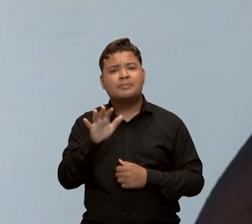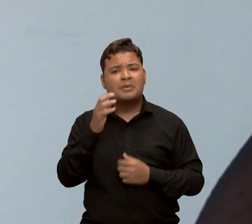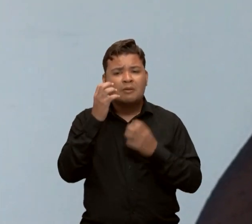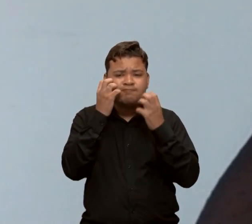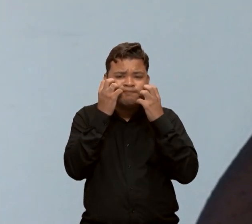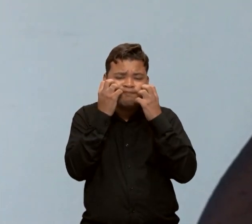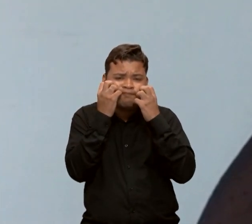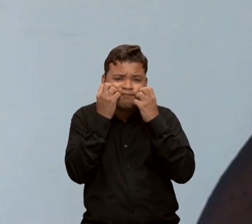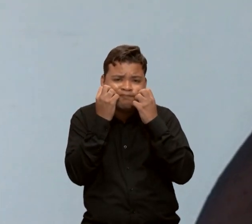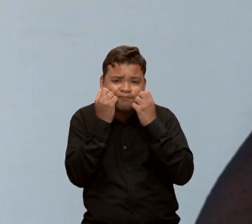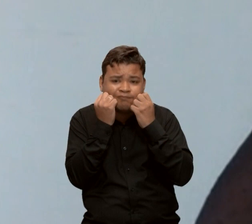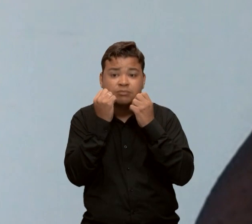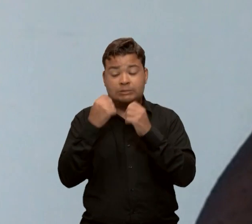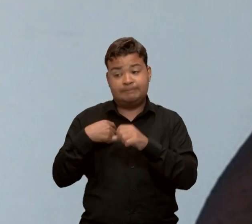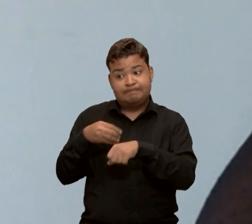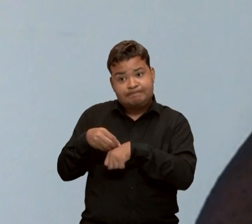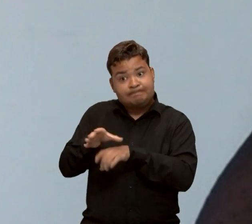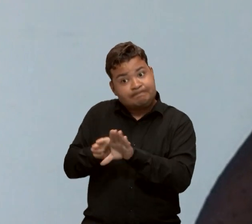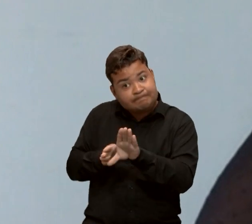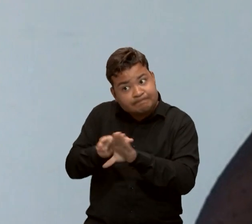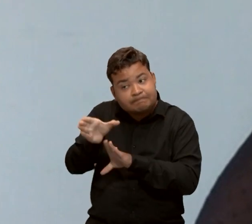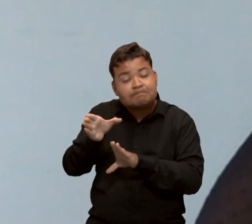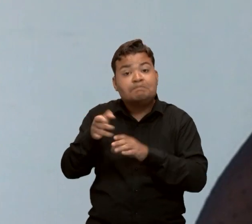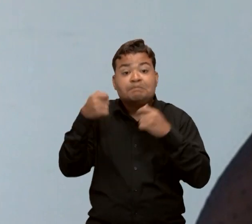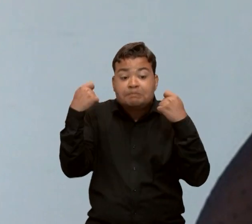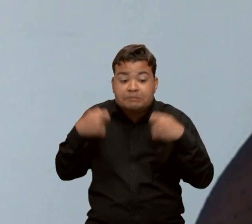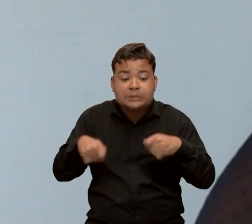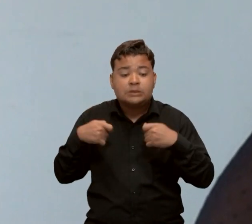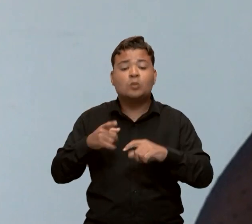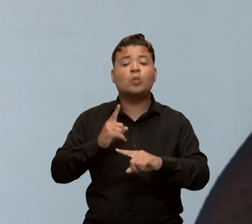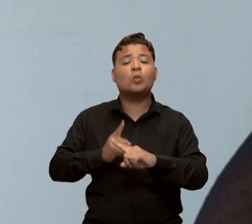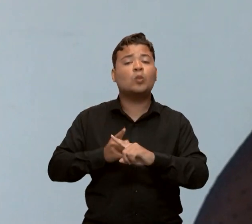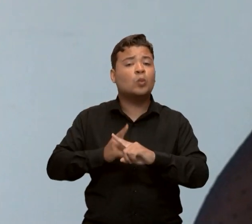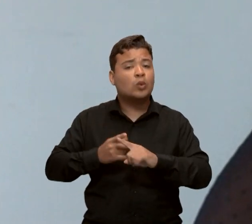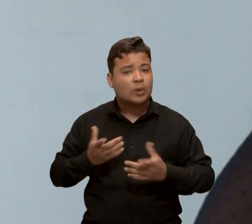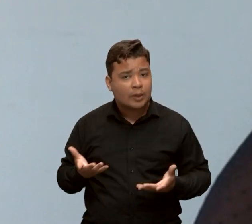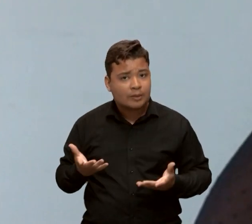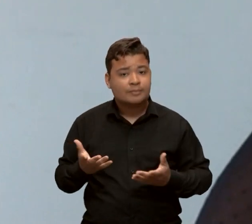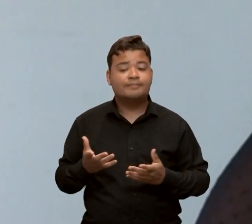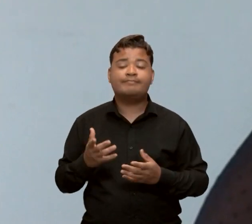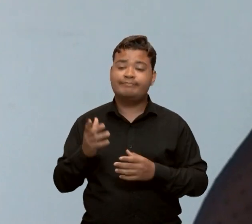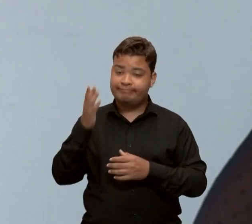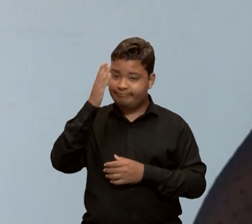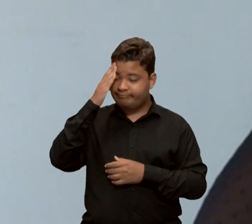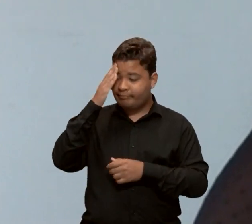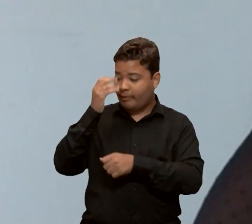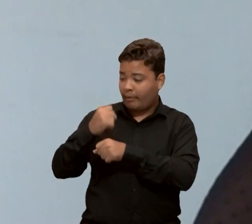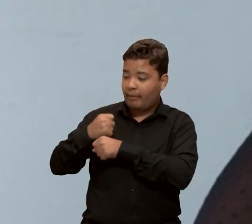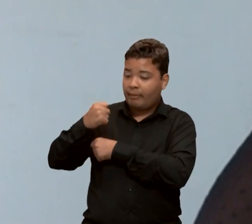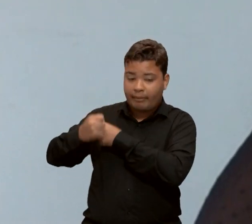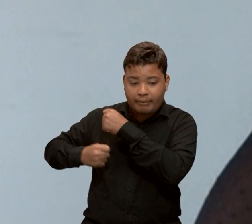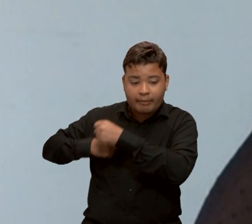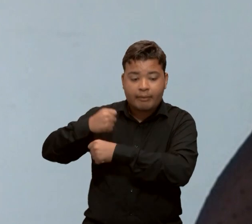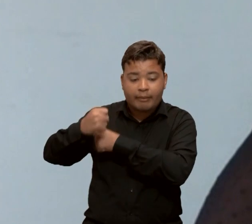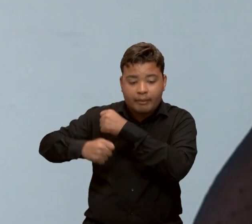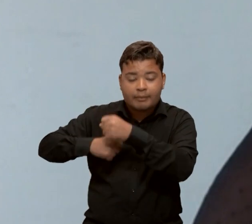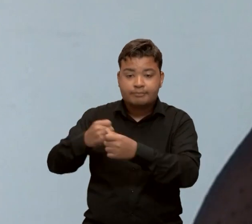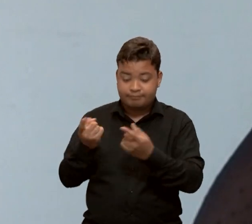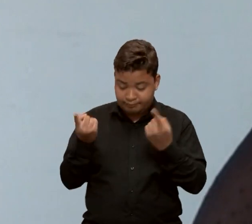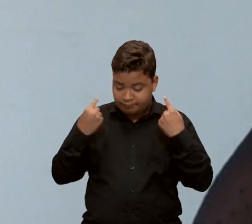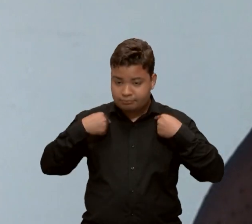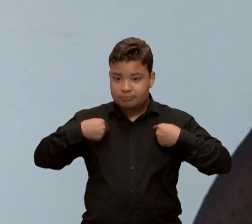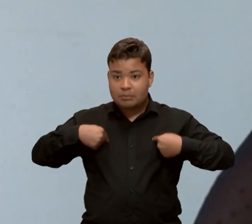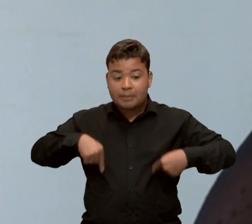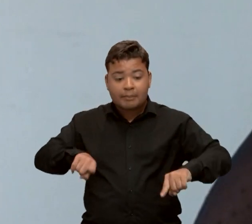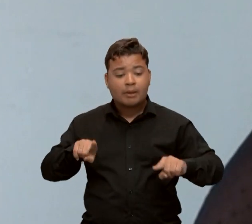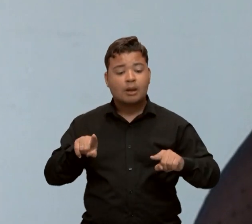essa necessidade porque a gente sabe que no passar dos anos, o nosso organismo, né,